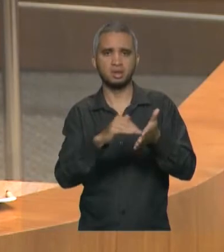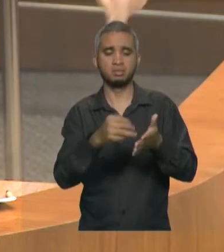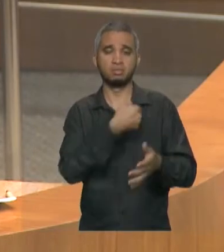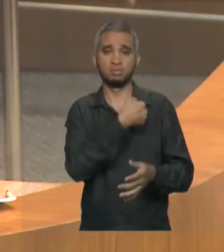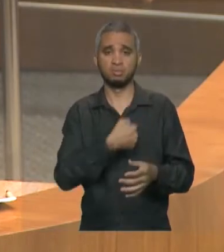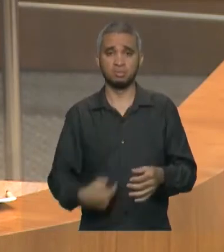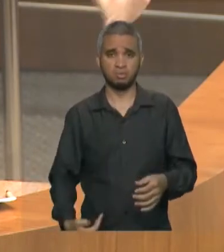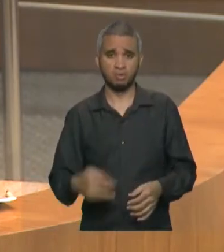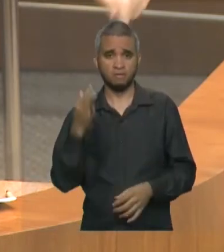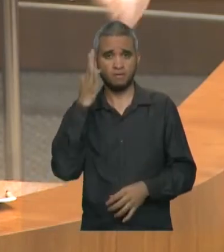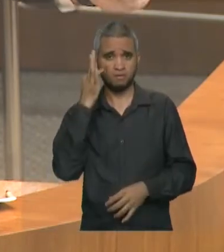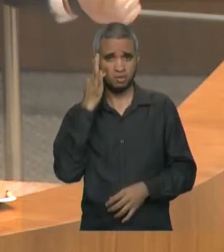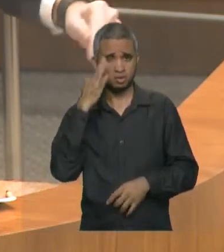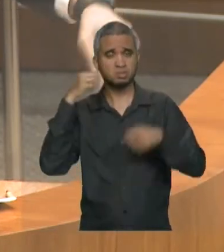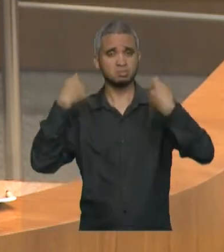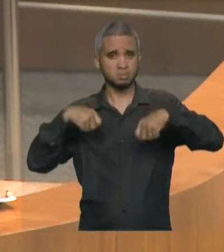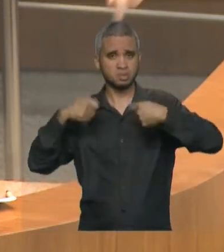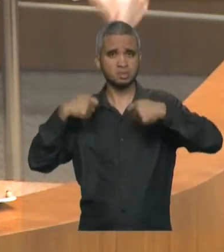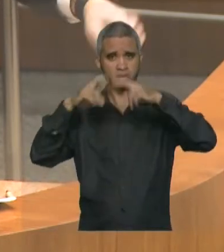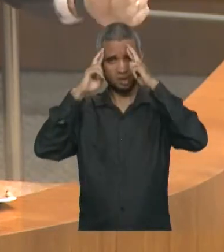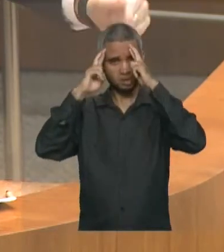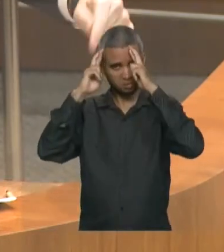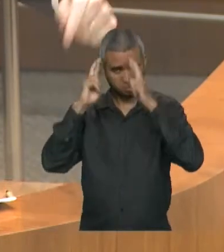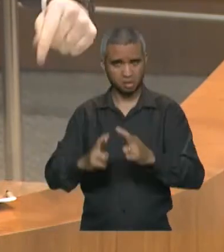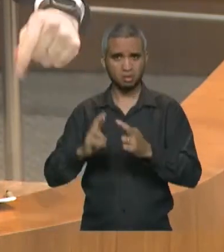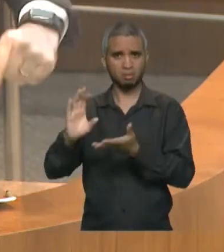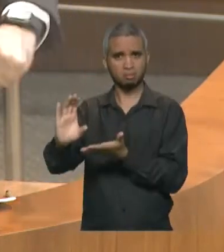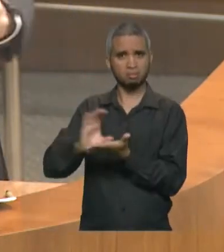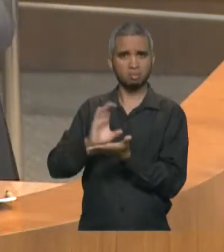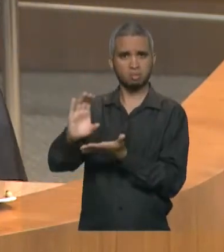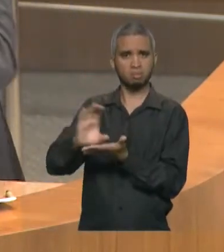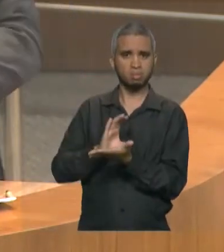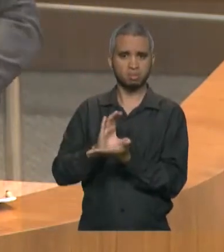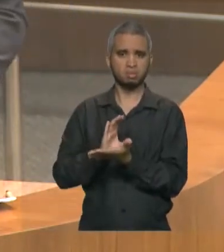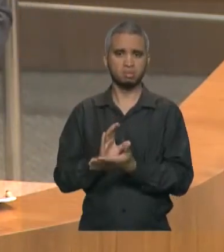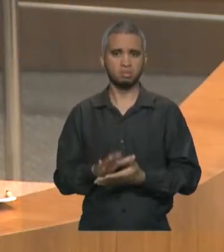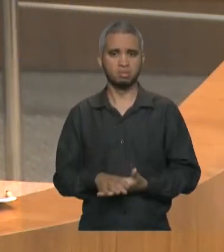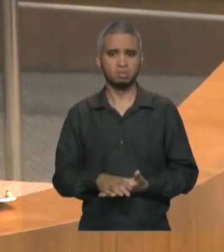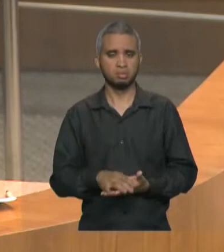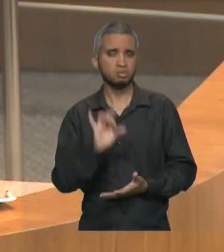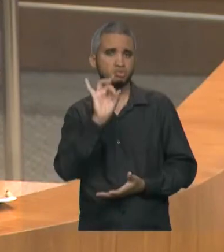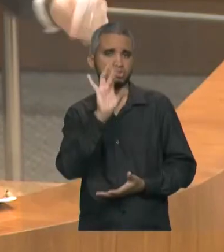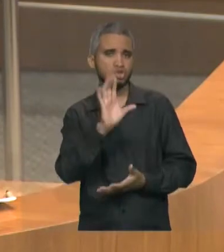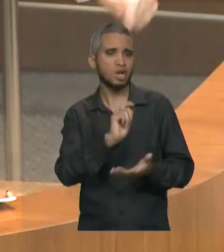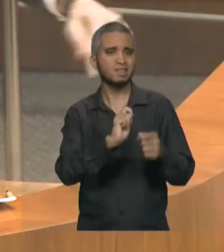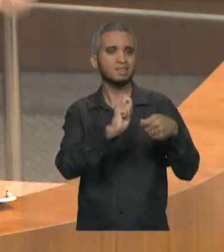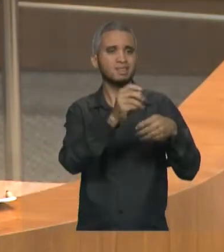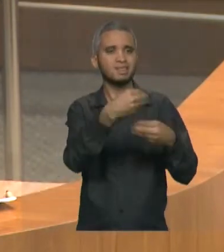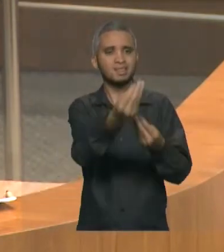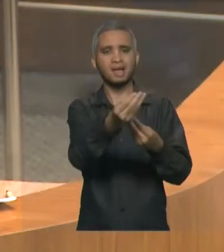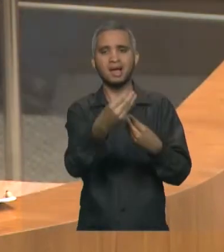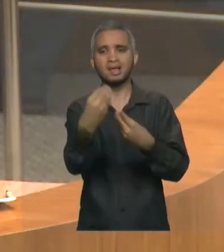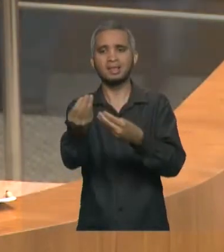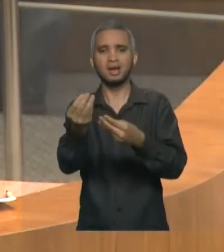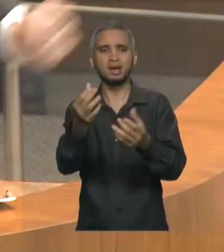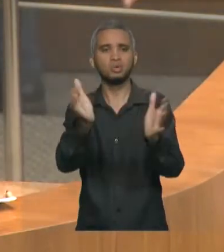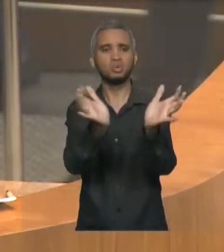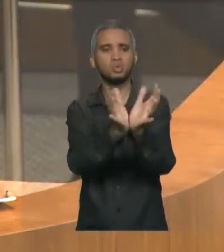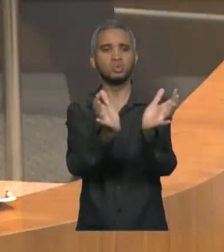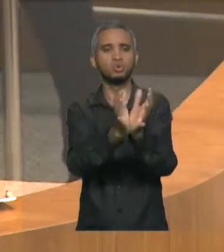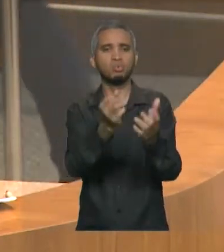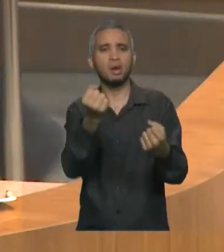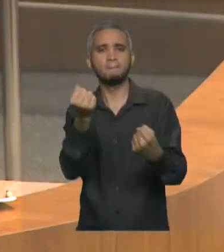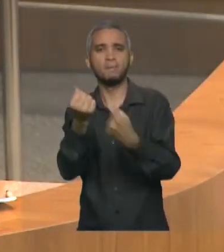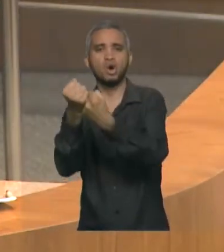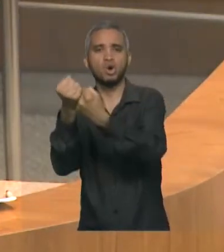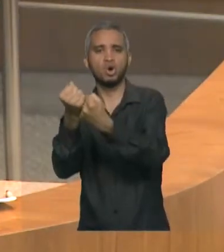cumprir as emendas parlamentares aqui de cada deputado, e que não fique só liberando emenda parlamentar para quem apoia ele aqui, para quem